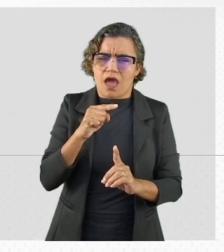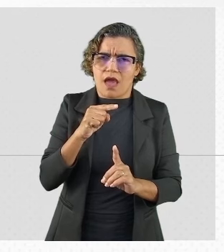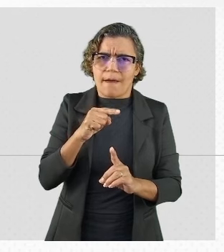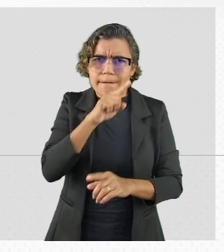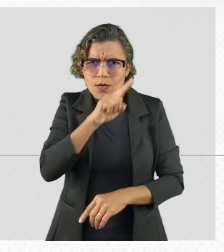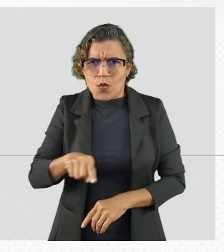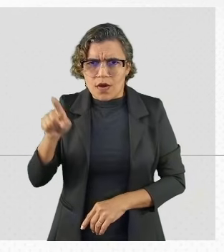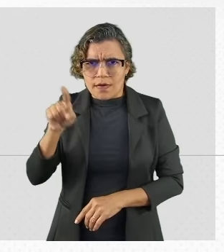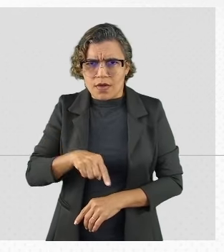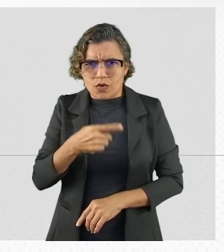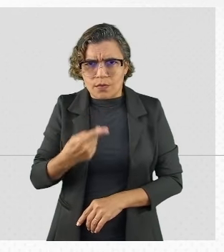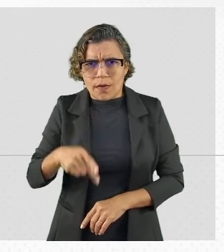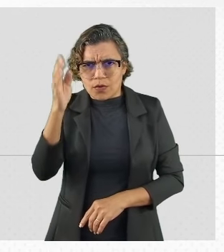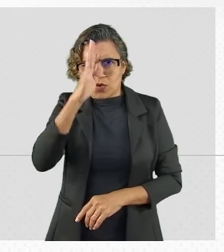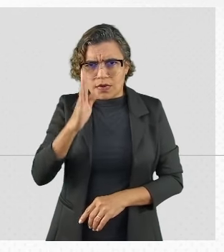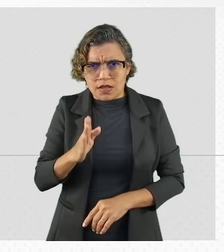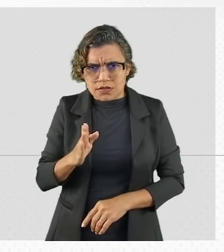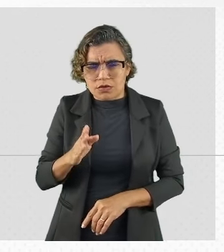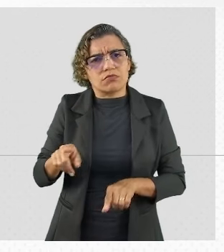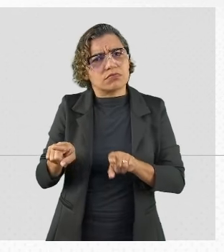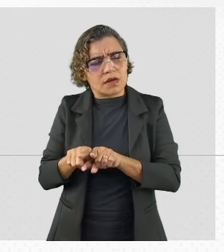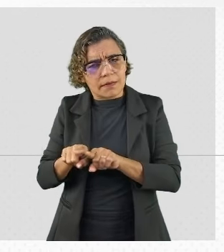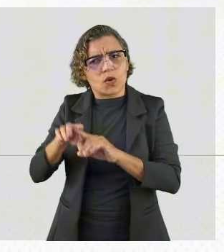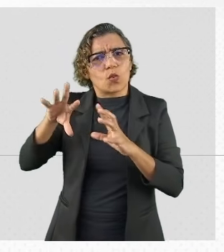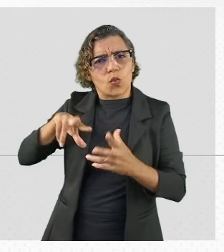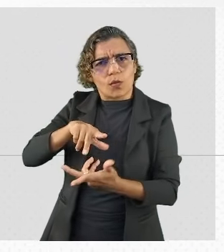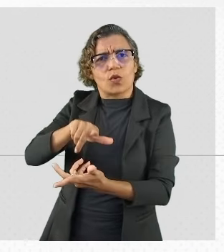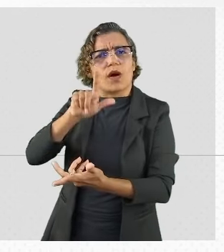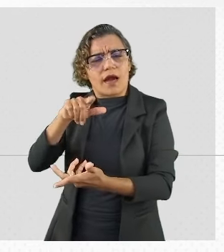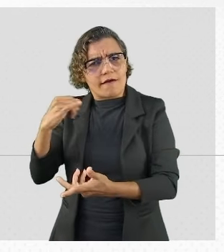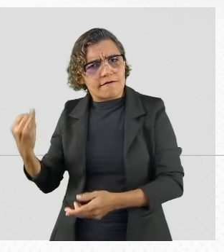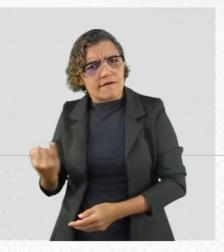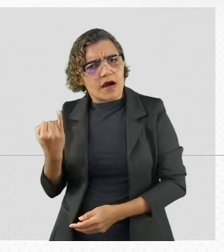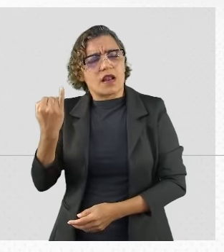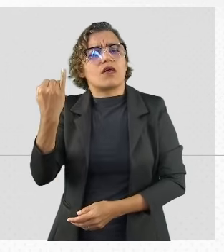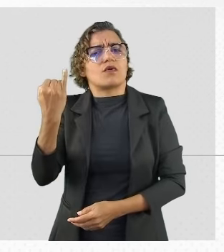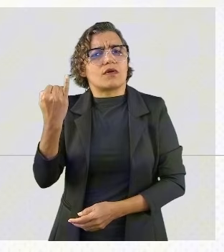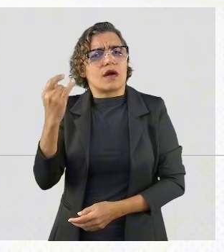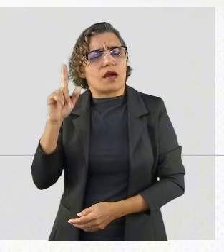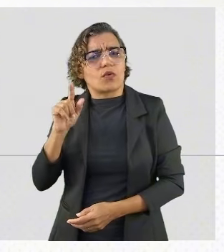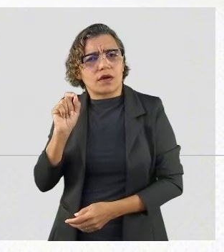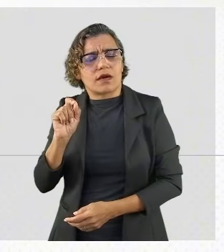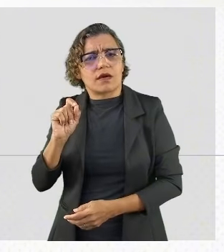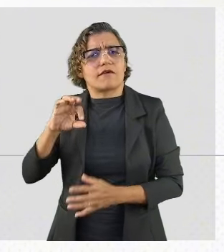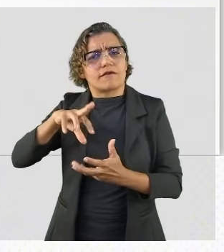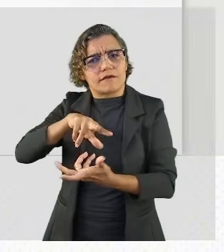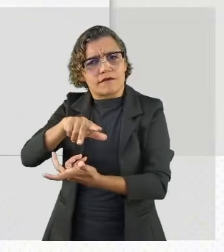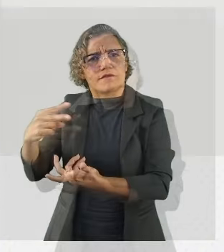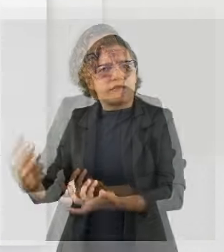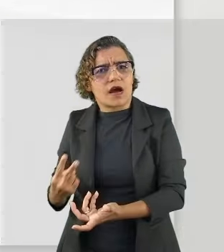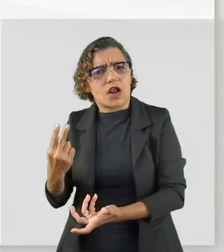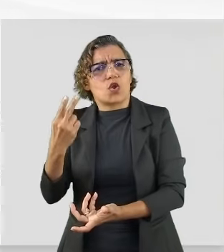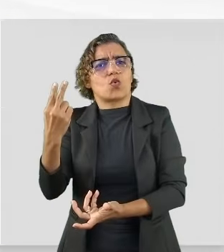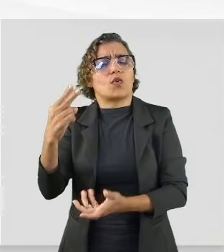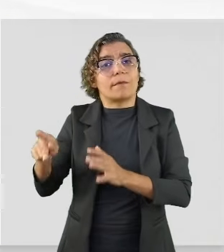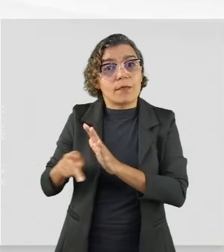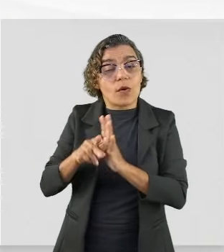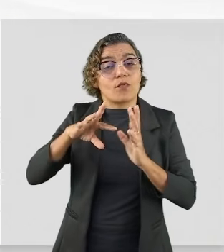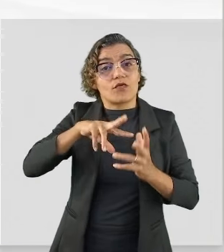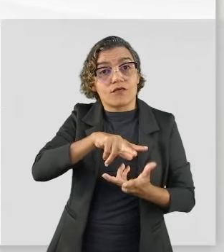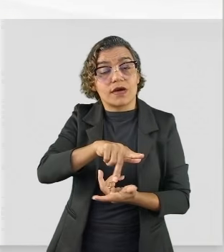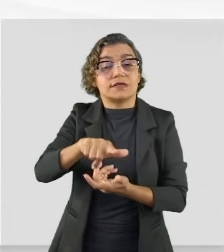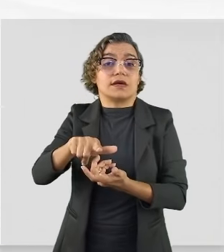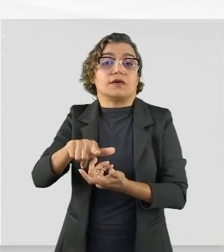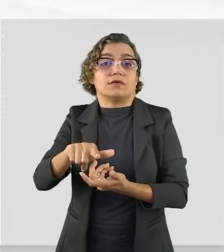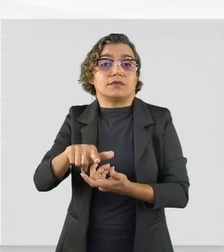mundo, né? Então, são valores universais nesse sentido. Beleza, pessoal? Então, passeando ainda aqui